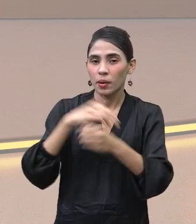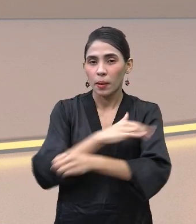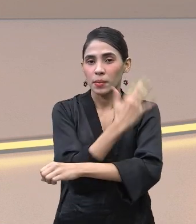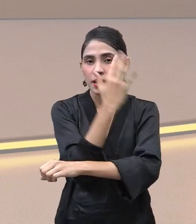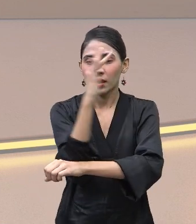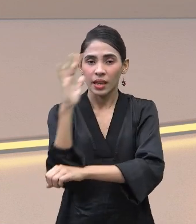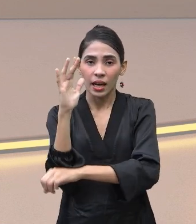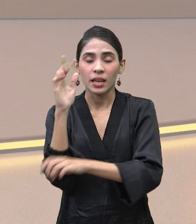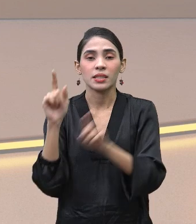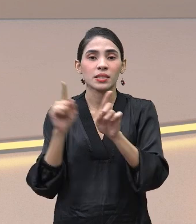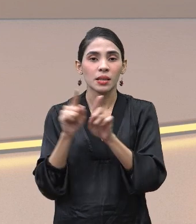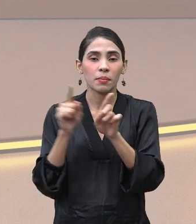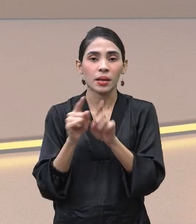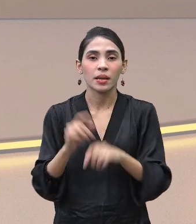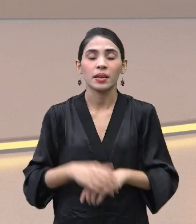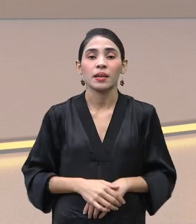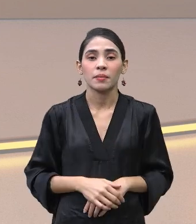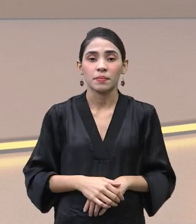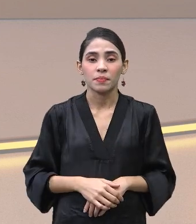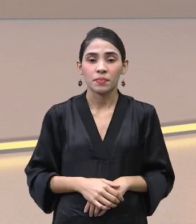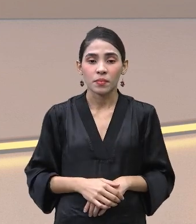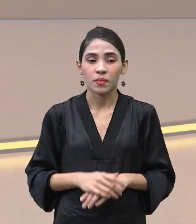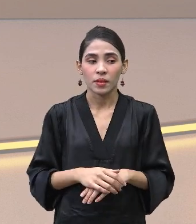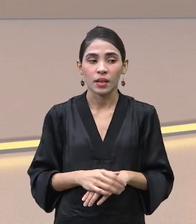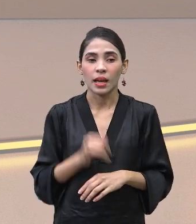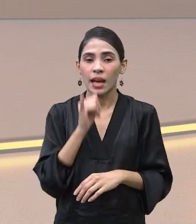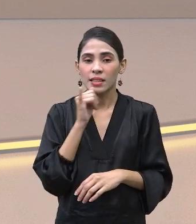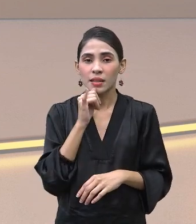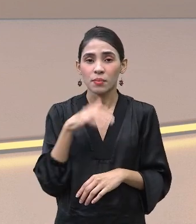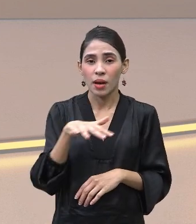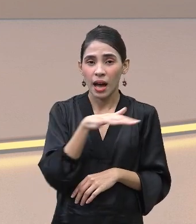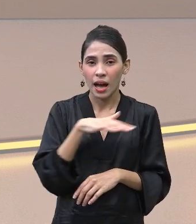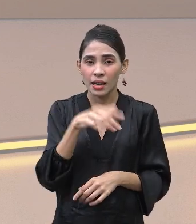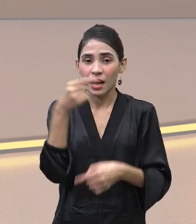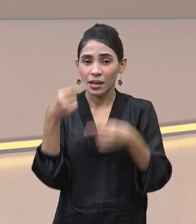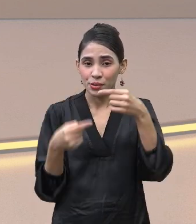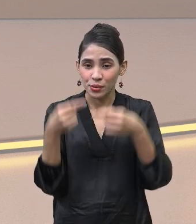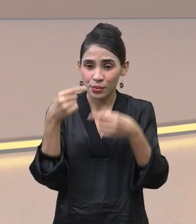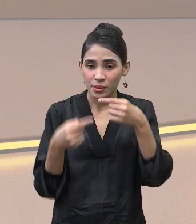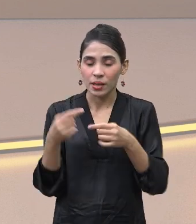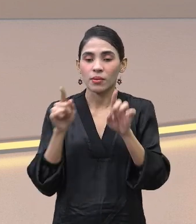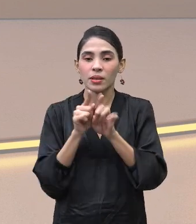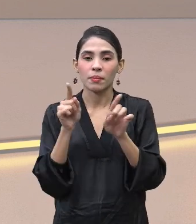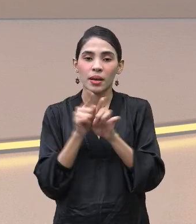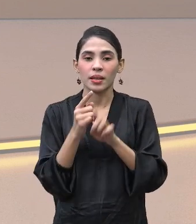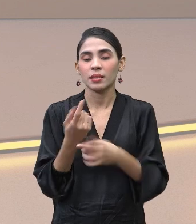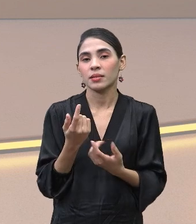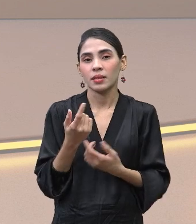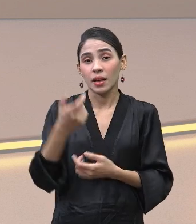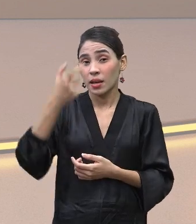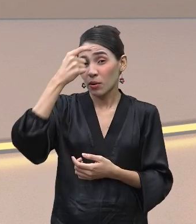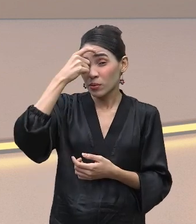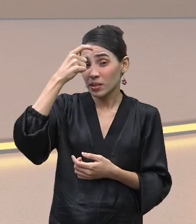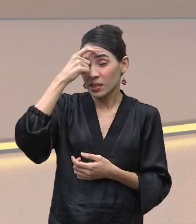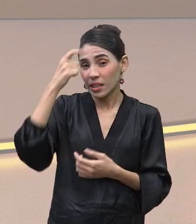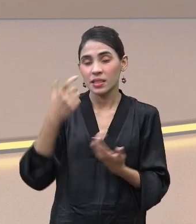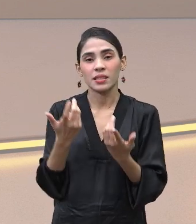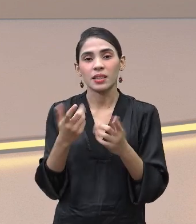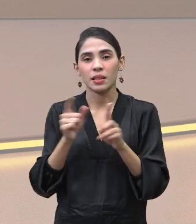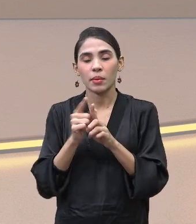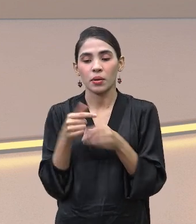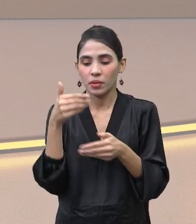algumas convenções, trazendo aí à tona essas discussões, né, buscando conciliar aí a questão